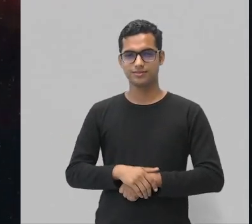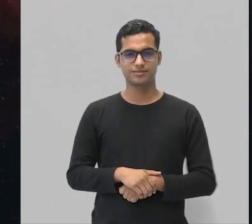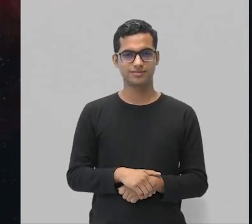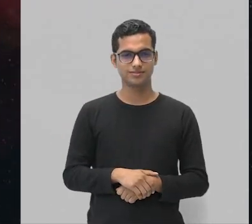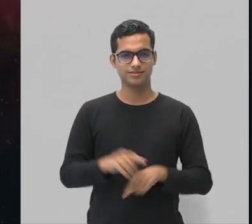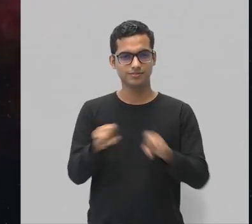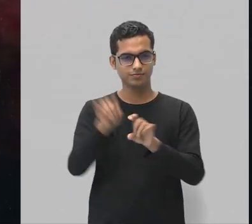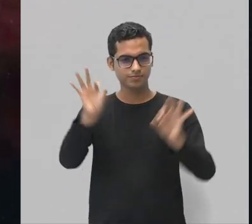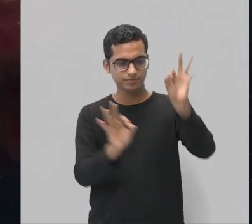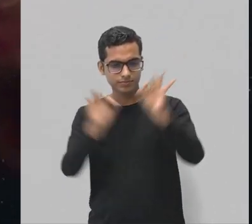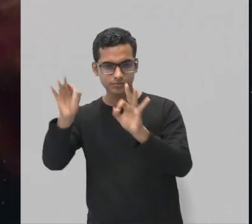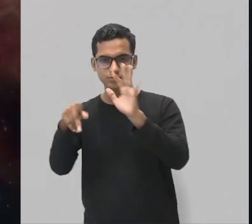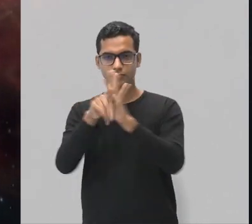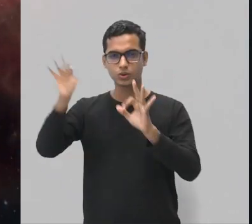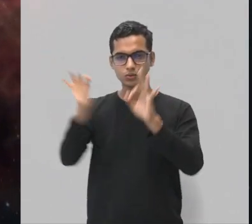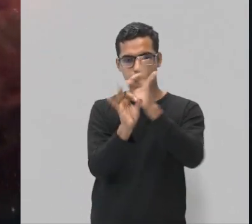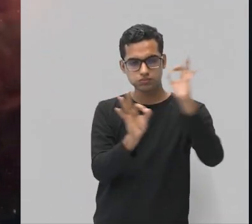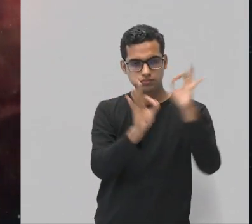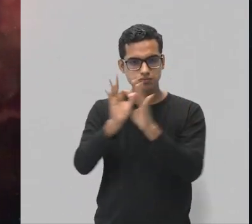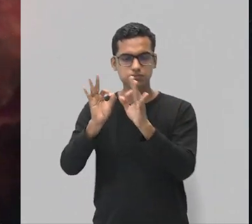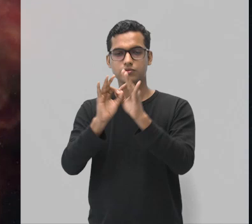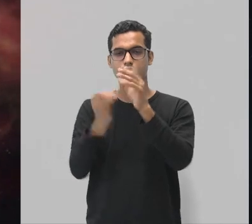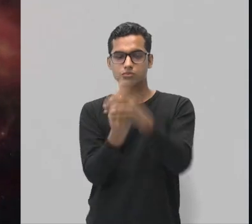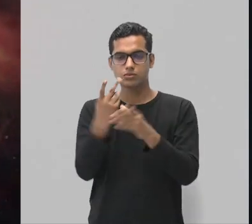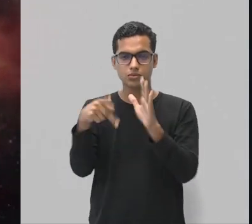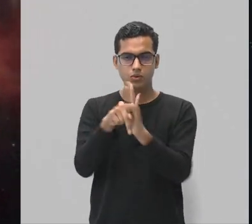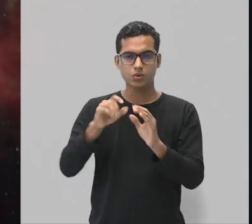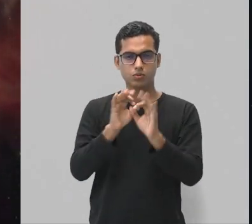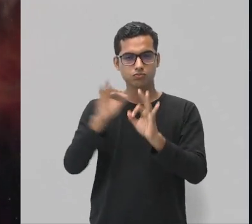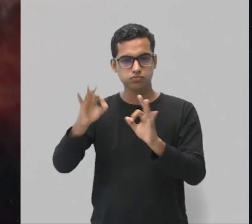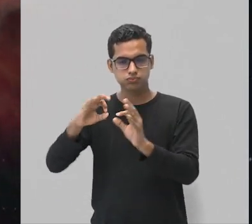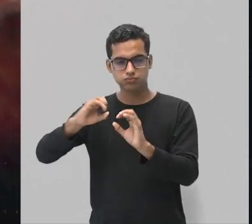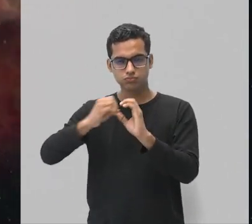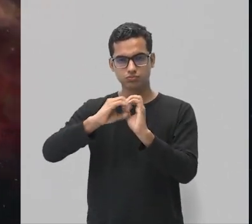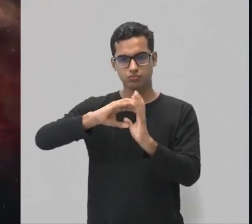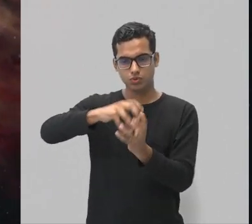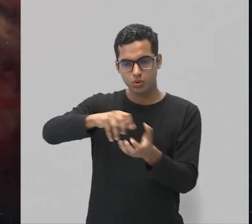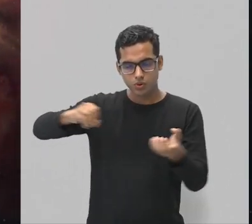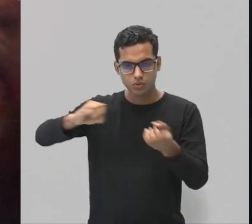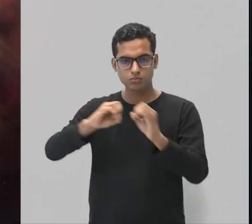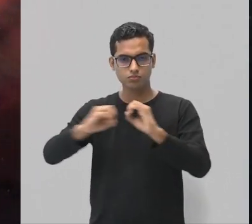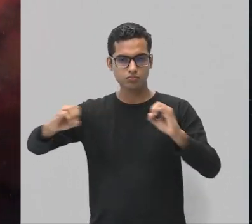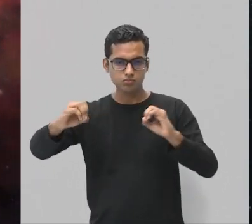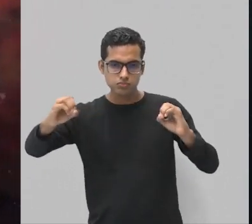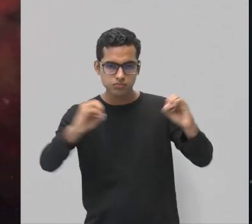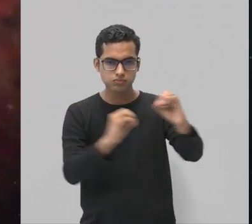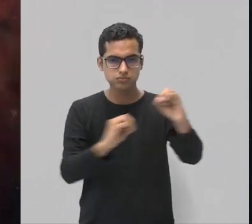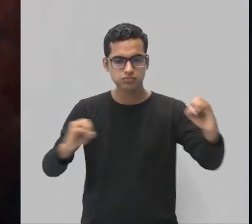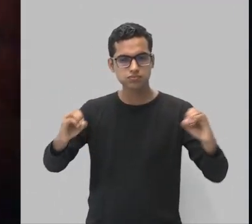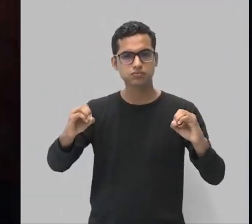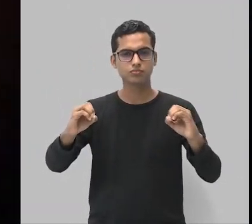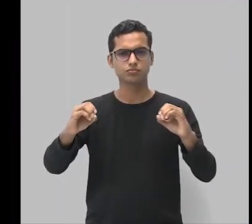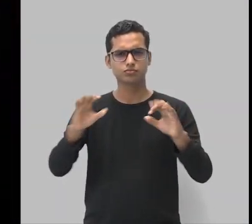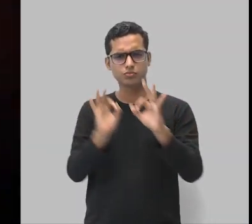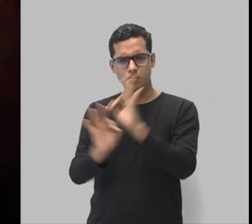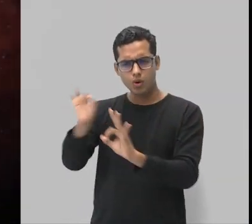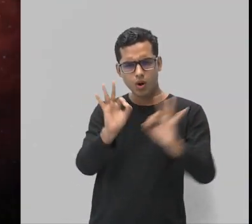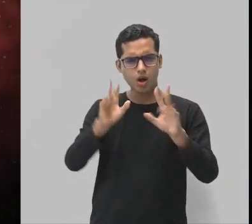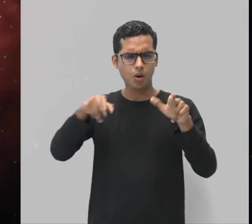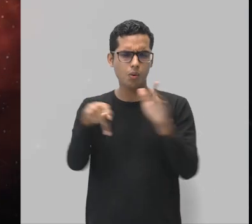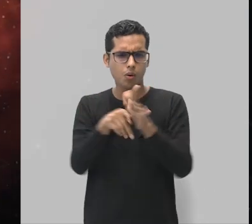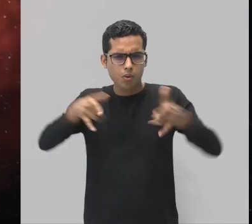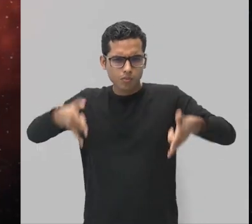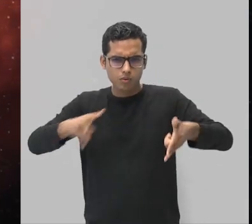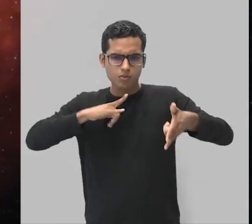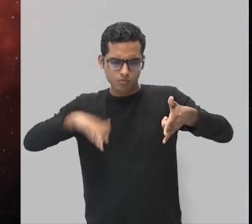As partículas de poeira juntaram-se umas às outras, formando pequenos aglomerados, mais ou menos como as bolas de poeira que encontramos debaixo da